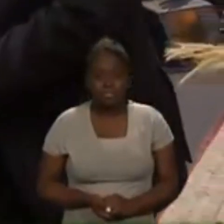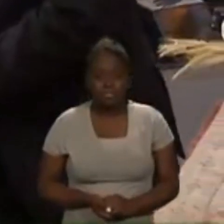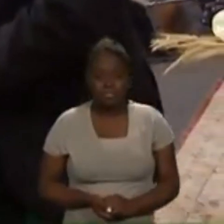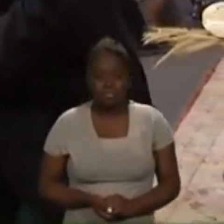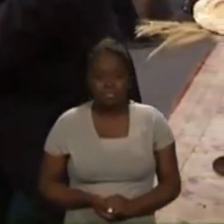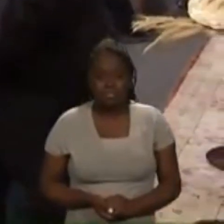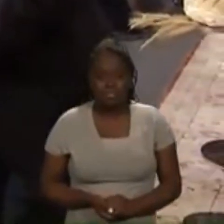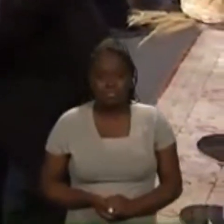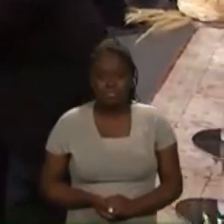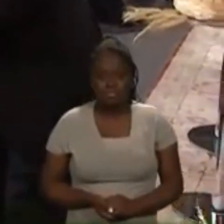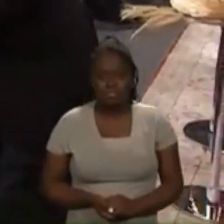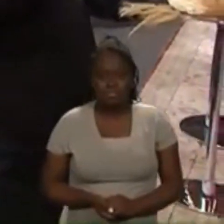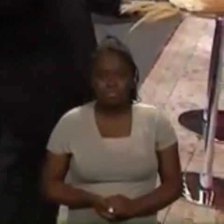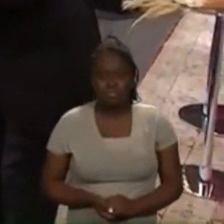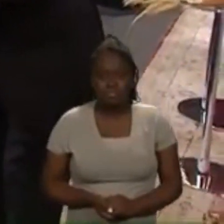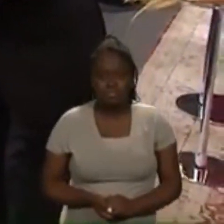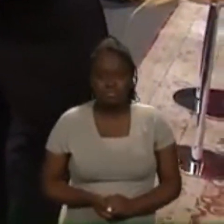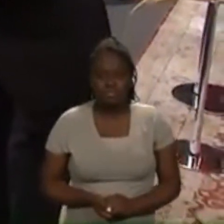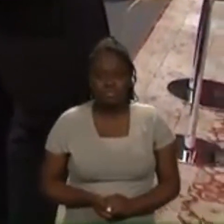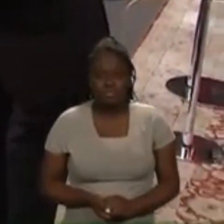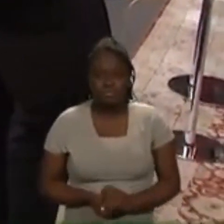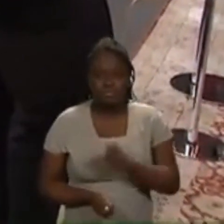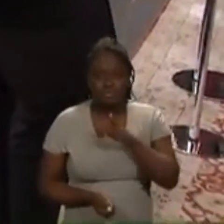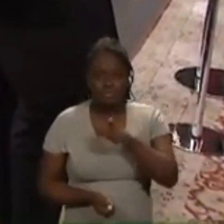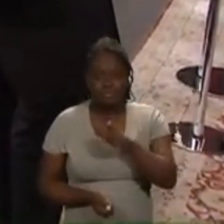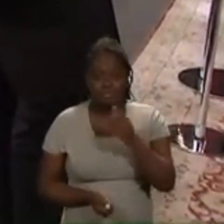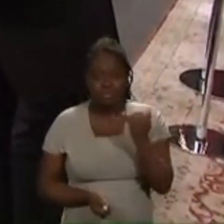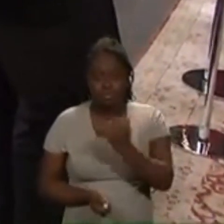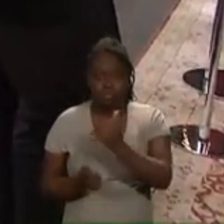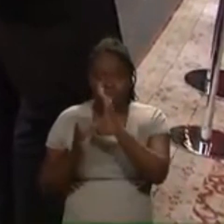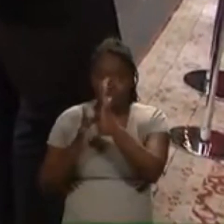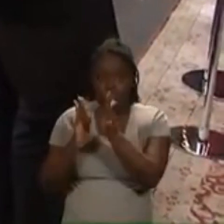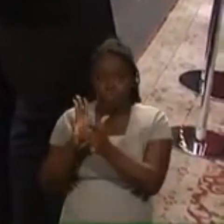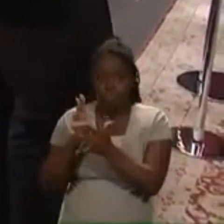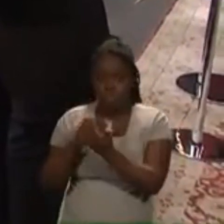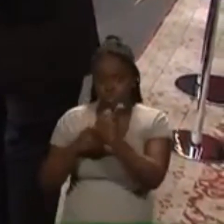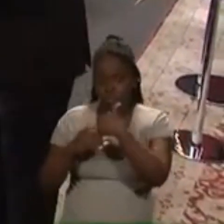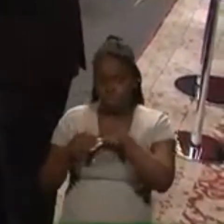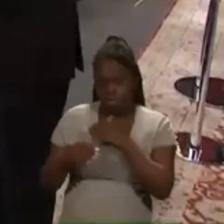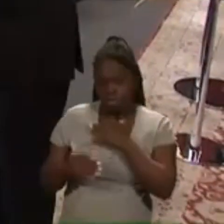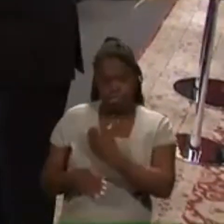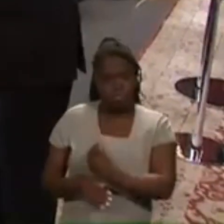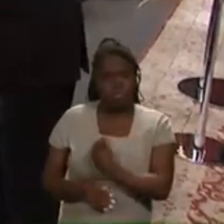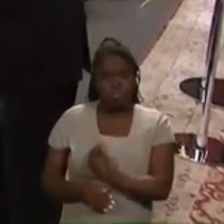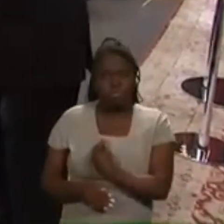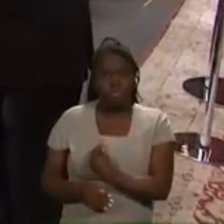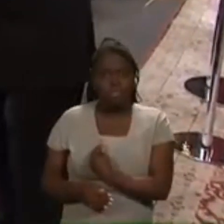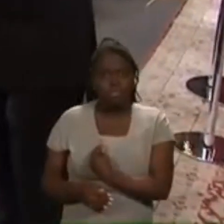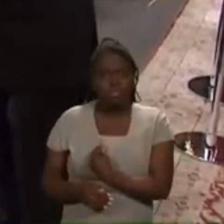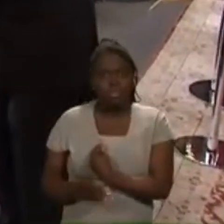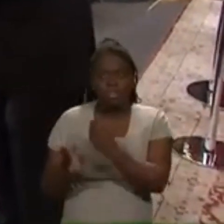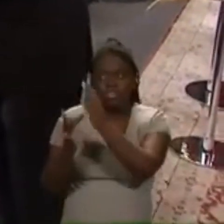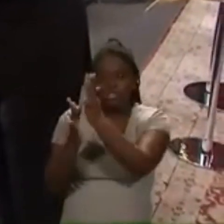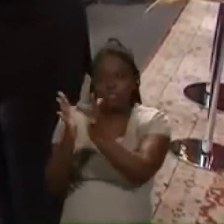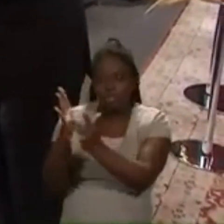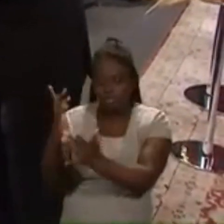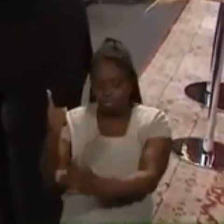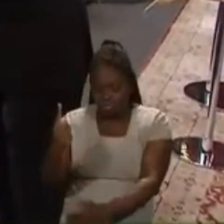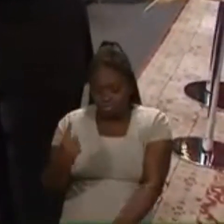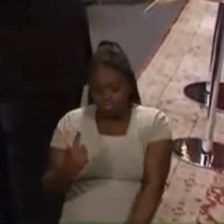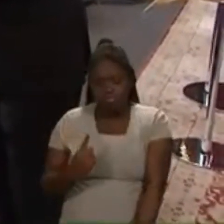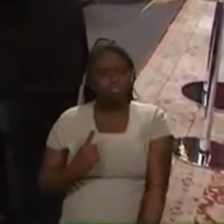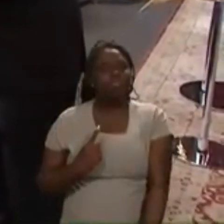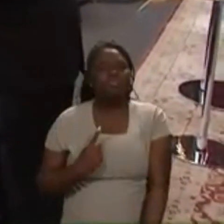Hoje, somos uma denominação que soma mais de 700 igrejas em todo o mundo.